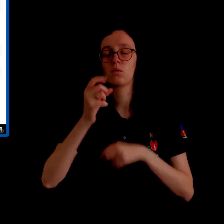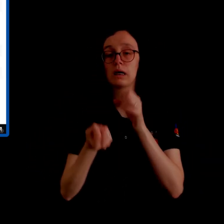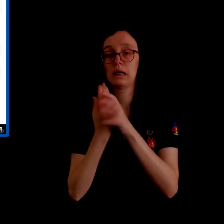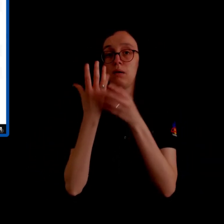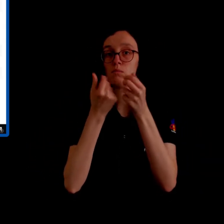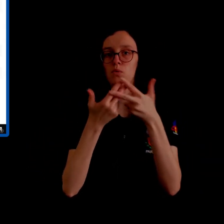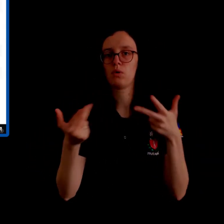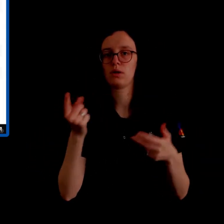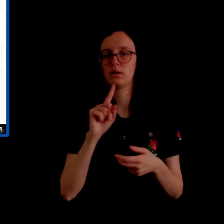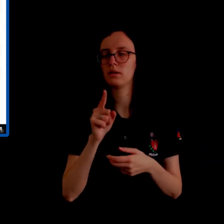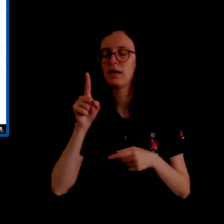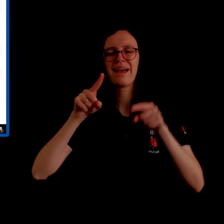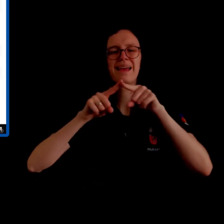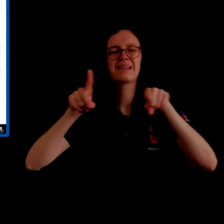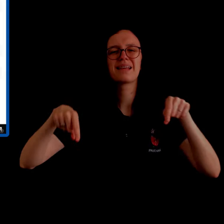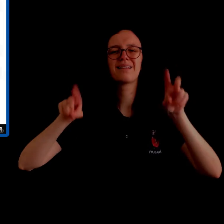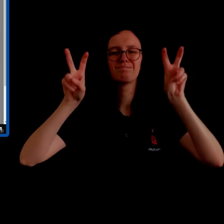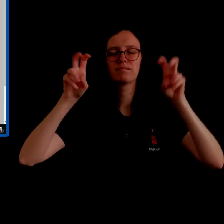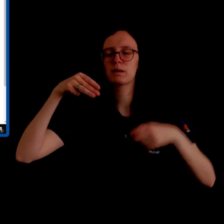coisa nessa sala Master aqui.